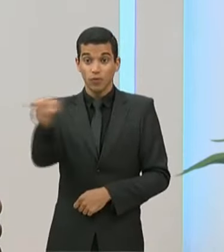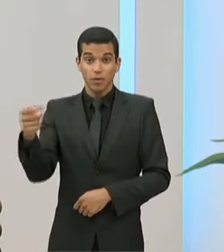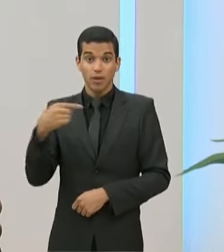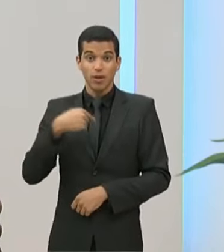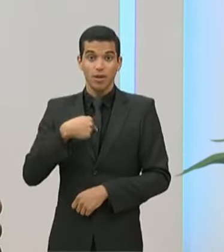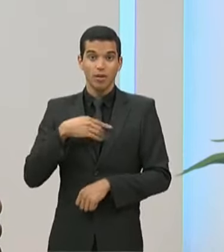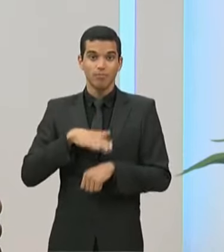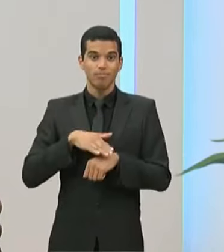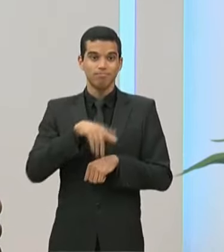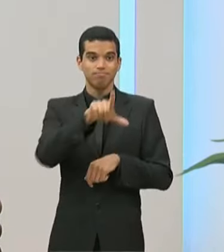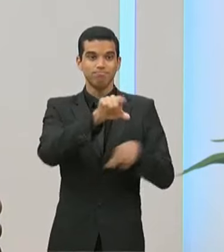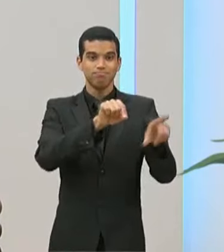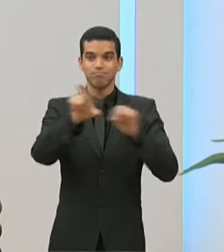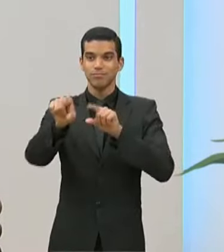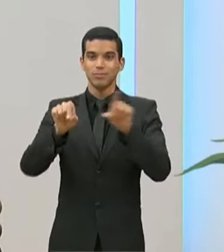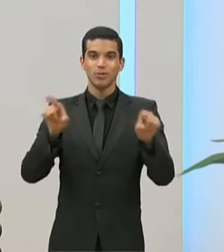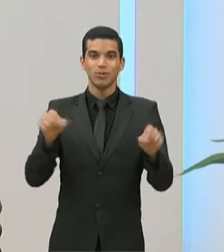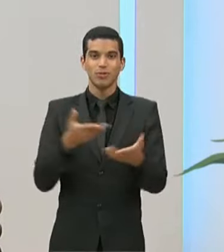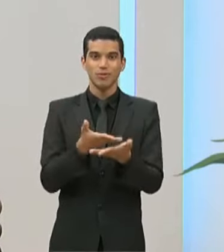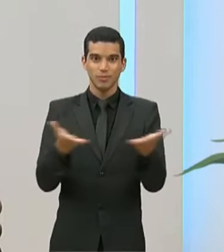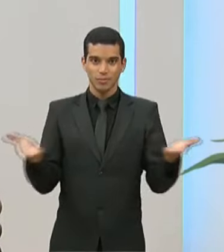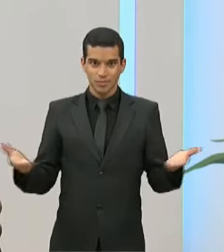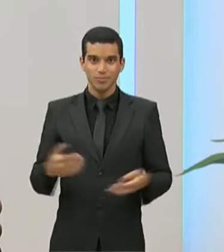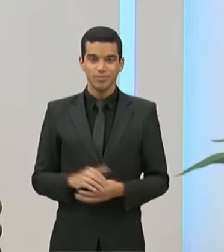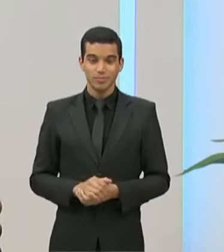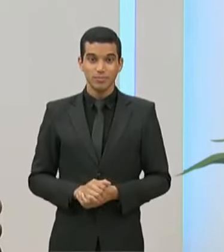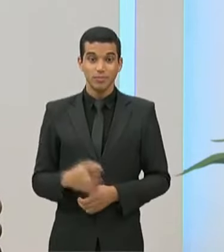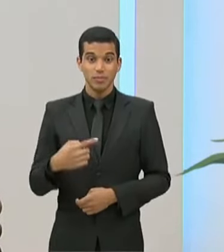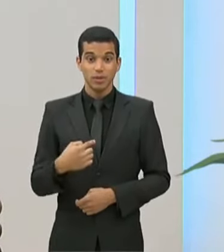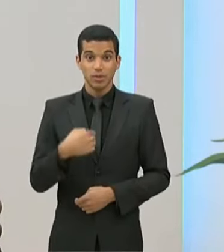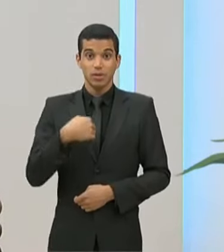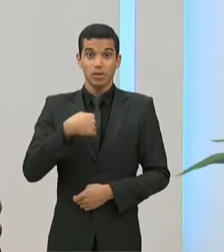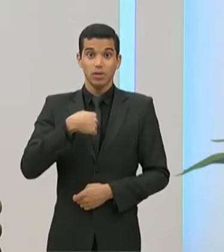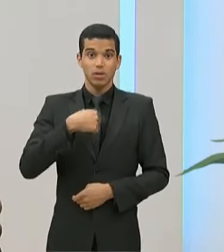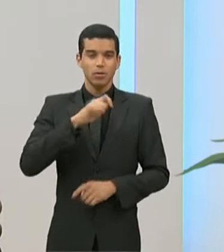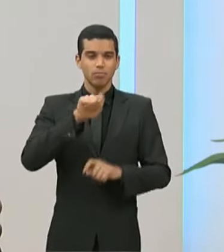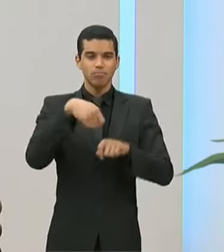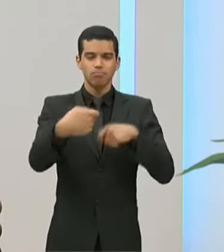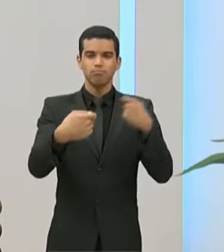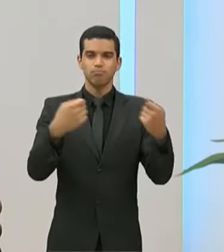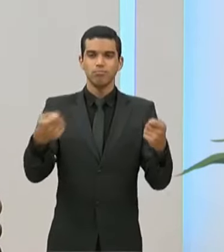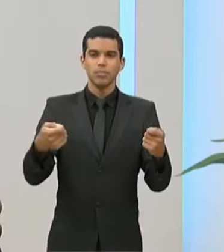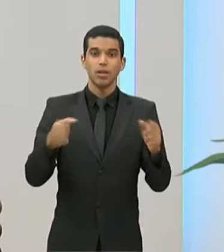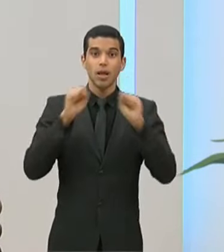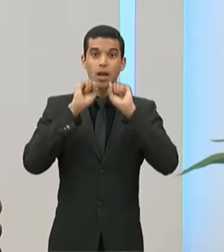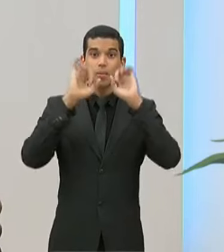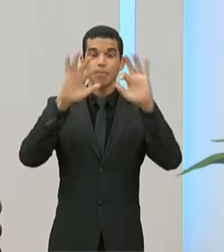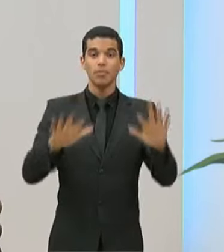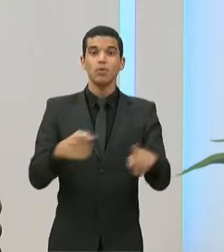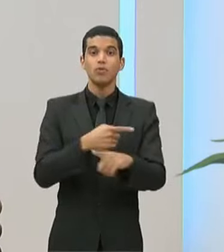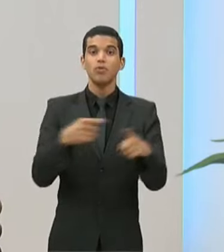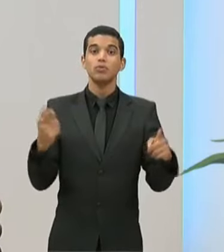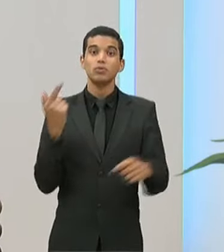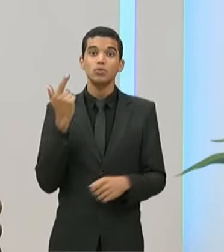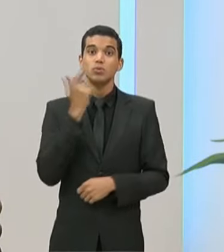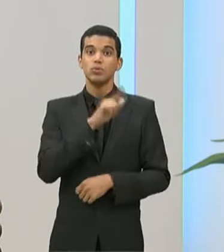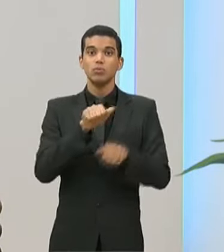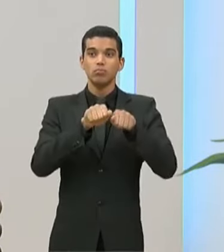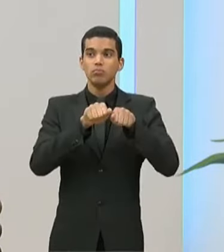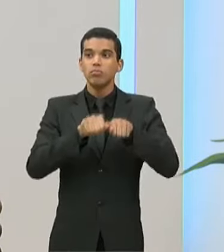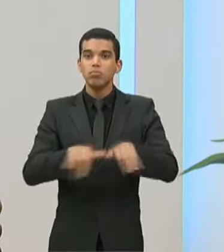a vós e vos nomeei para que vades e